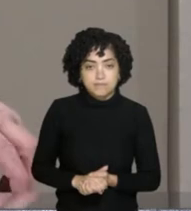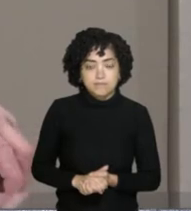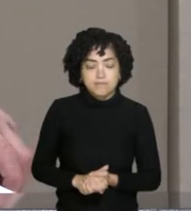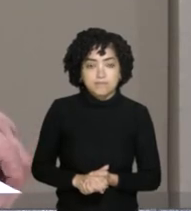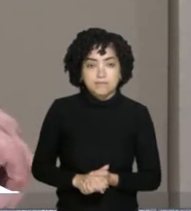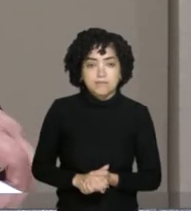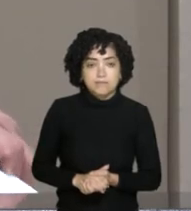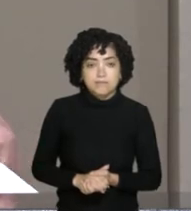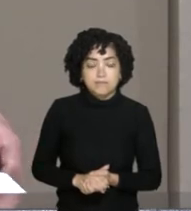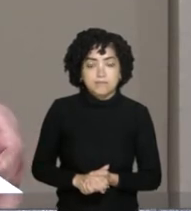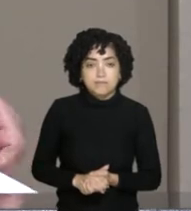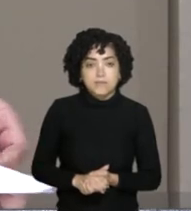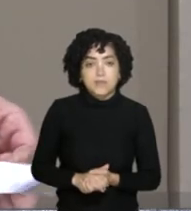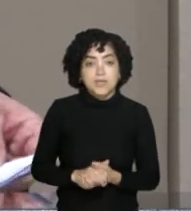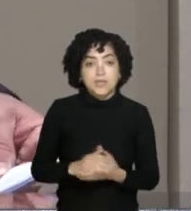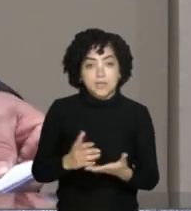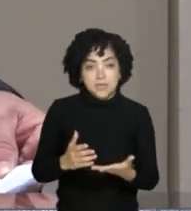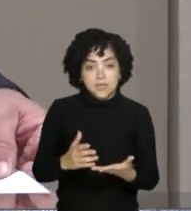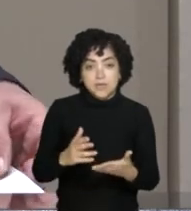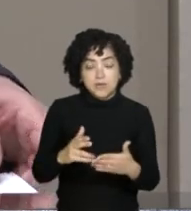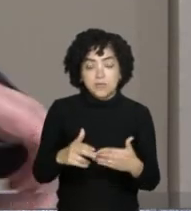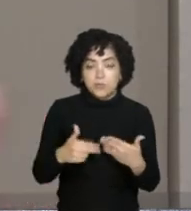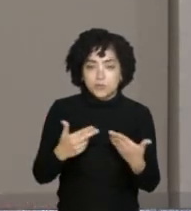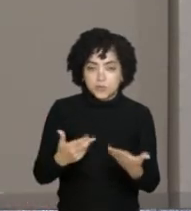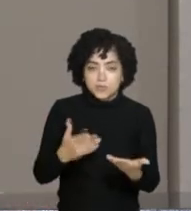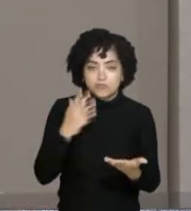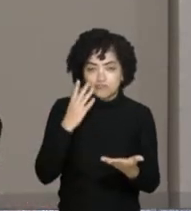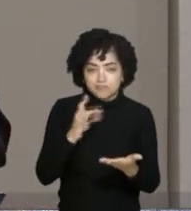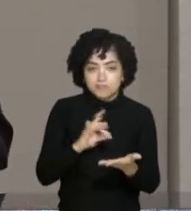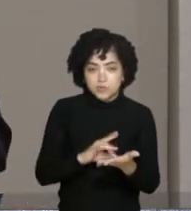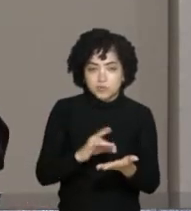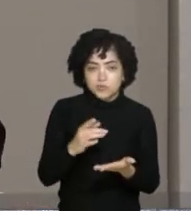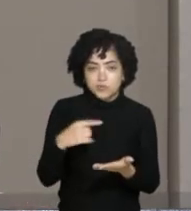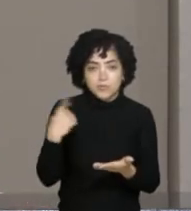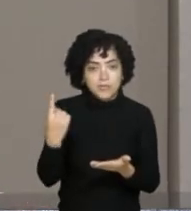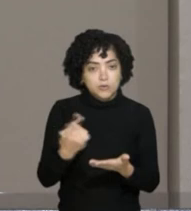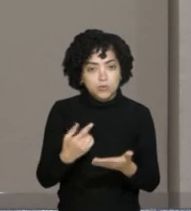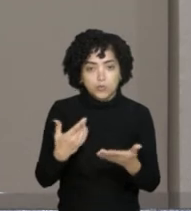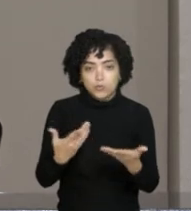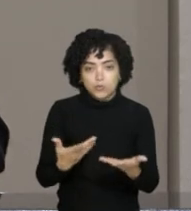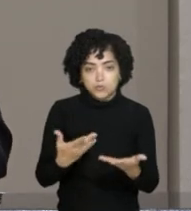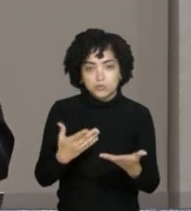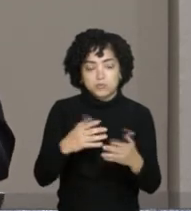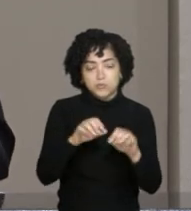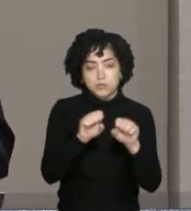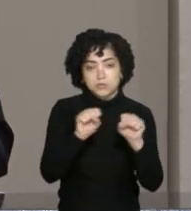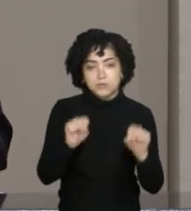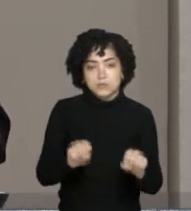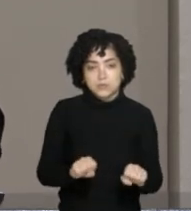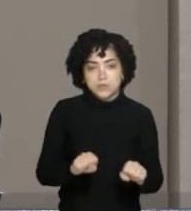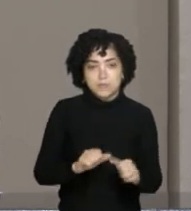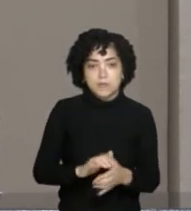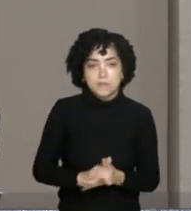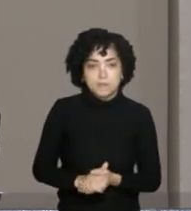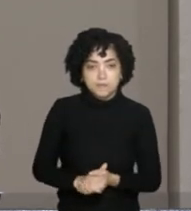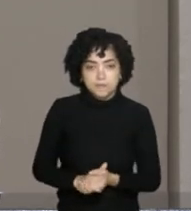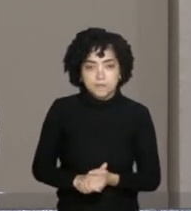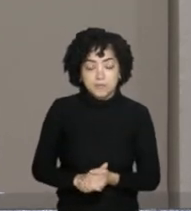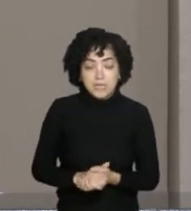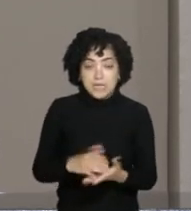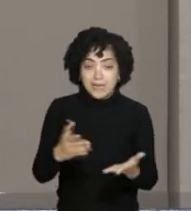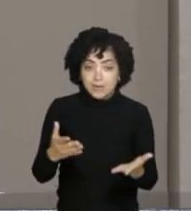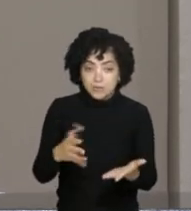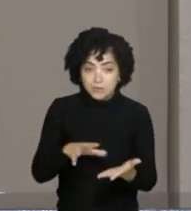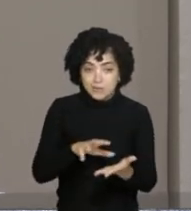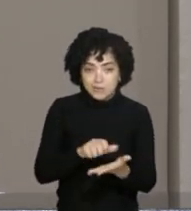incomparável. Por isso, também, o nosso reconhecimento a todo o sistema ACAF. Nós não temos